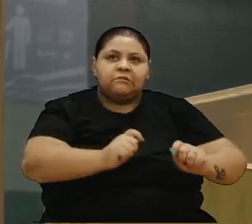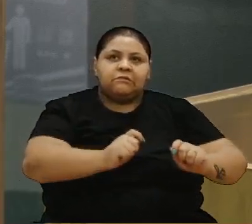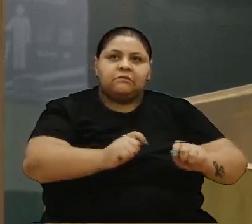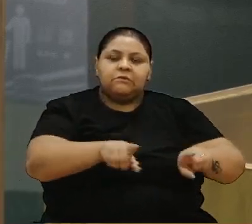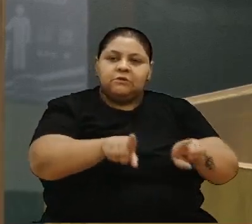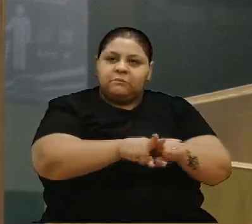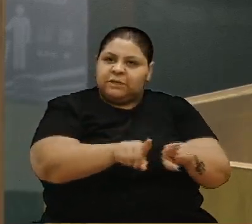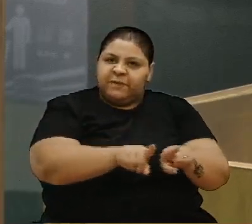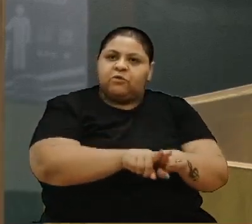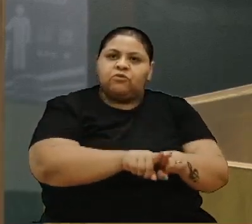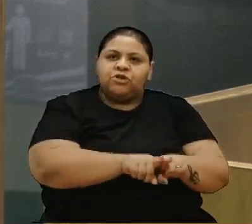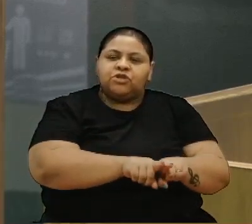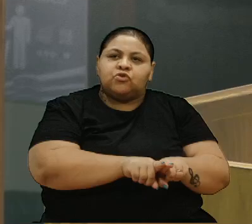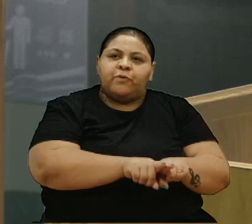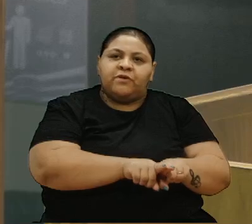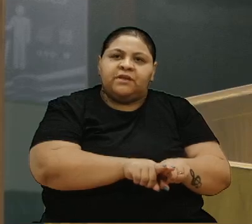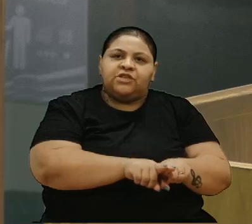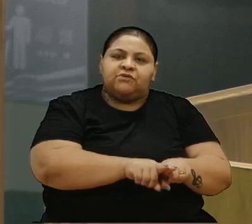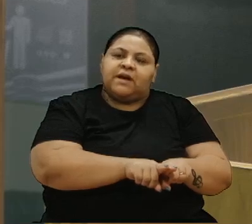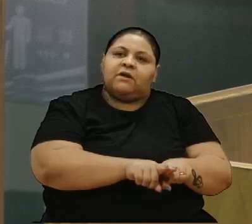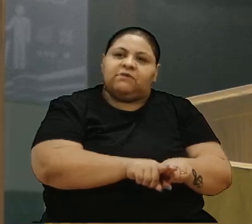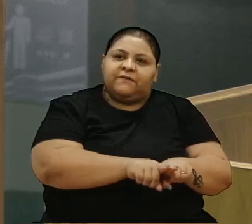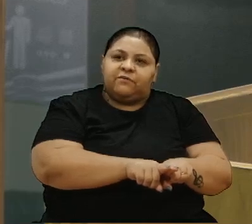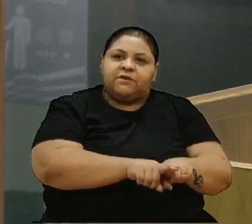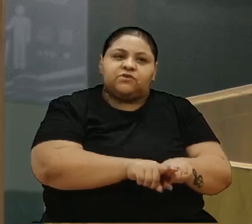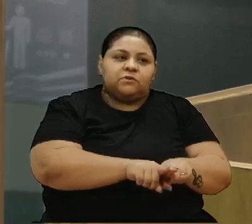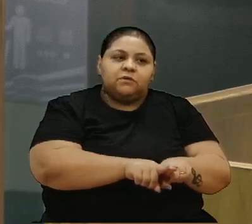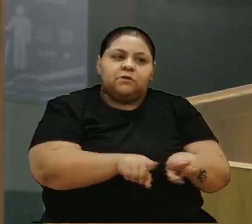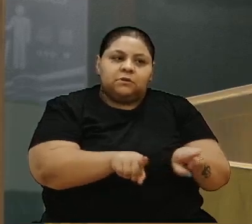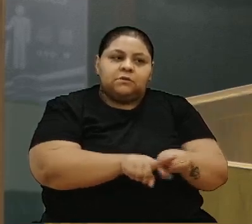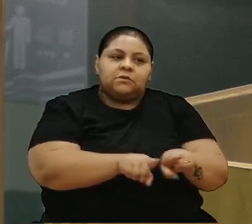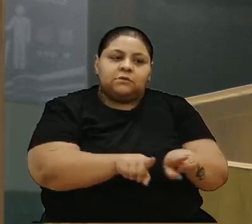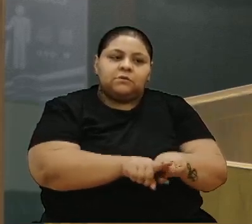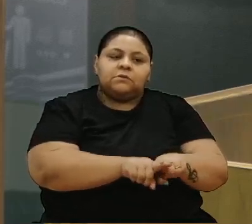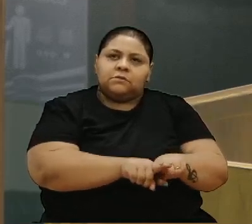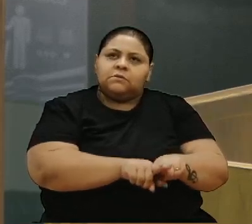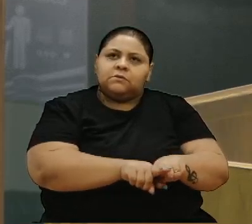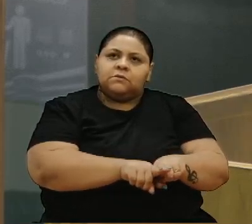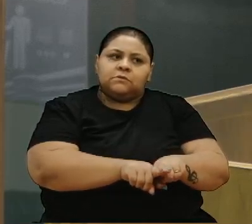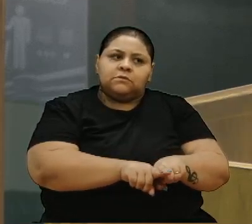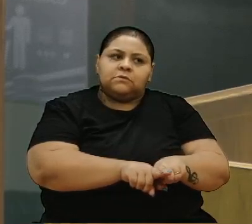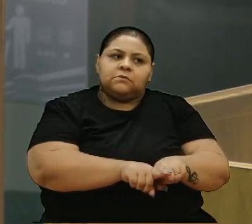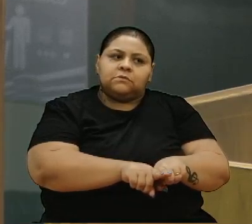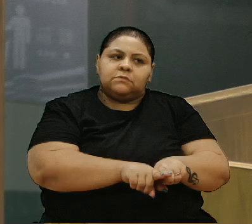holding, nas suas empresas, e assim por diante. E não paga um centavo.